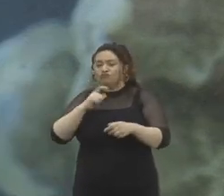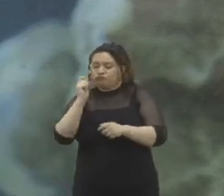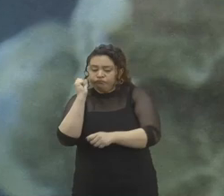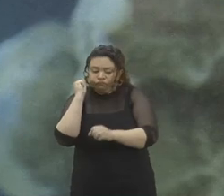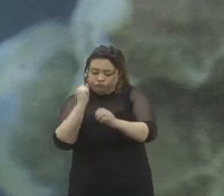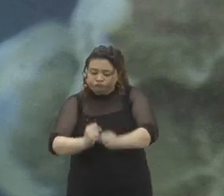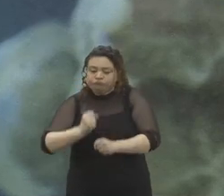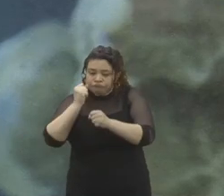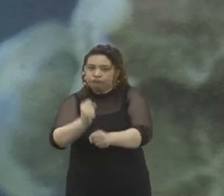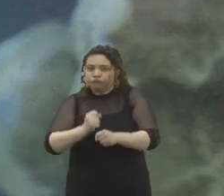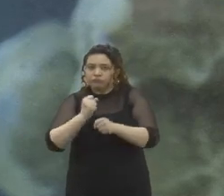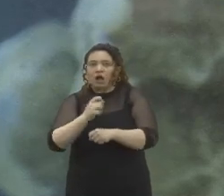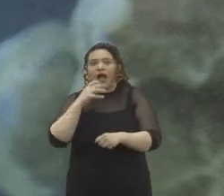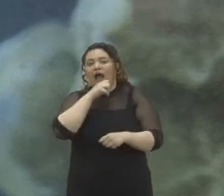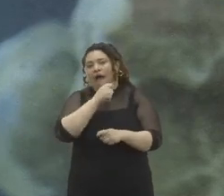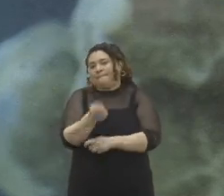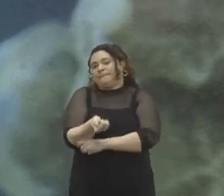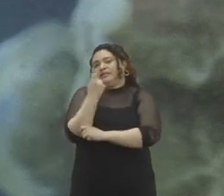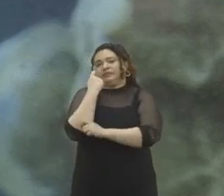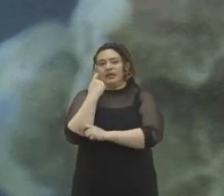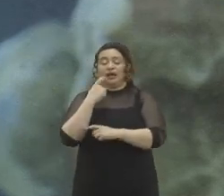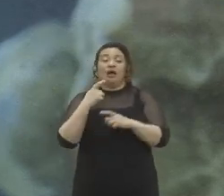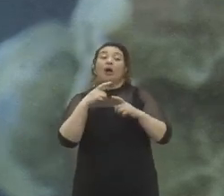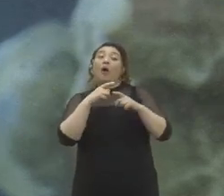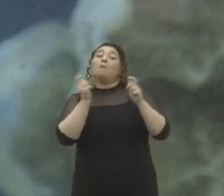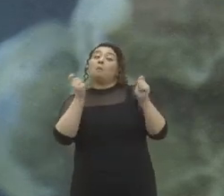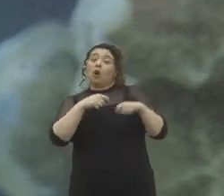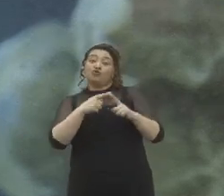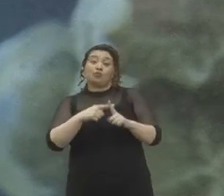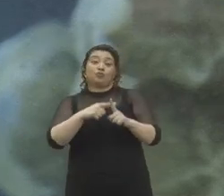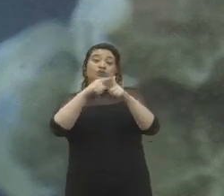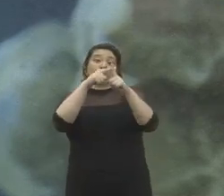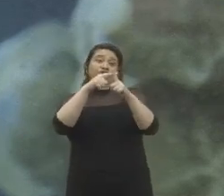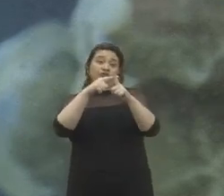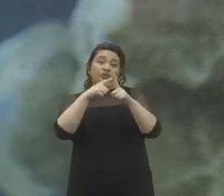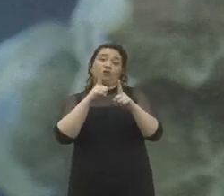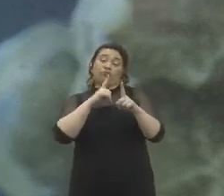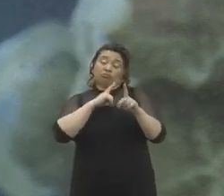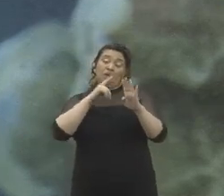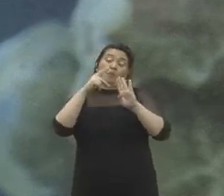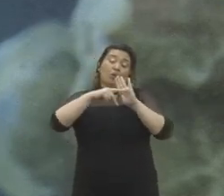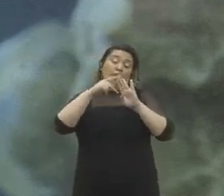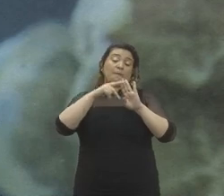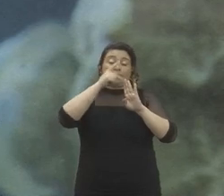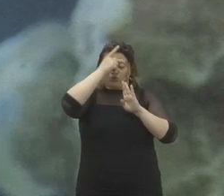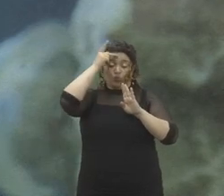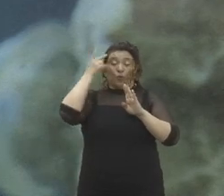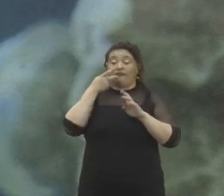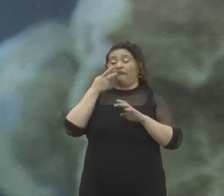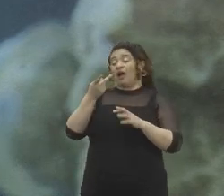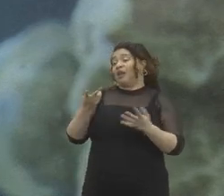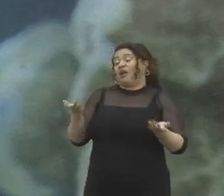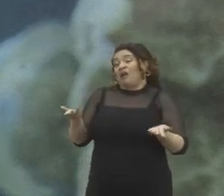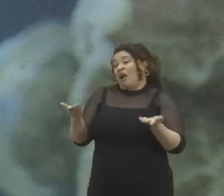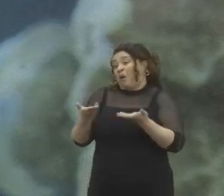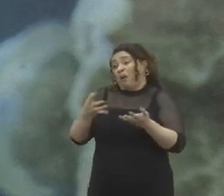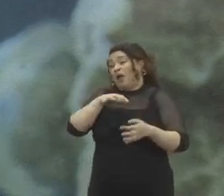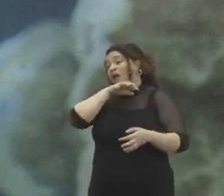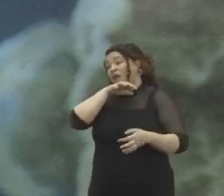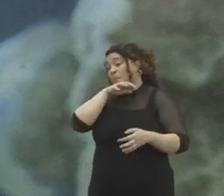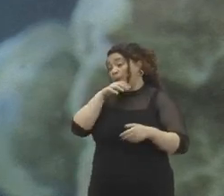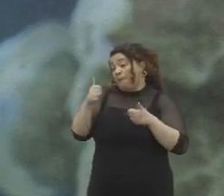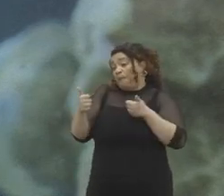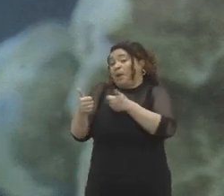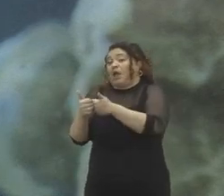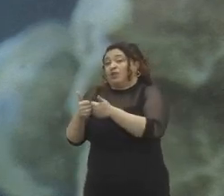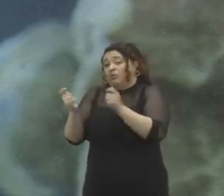de um ponto de vista imediatista Pode até ser positivo no programa A gente tem lá um caçador que diz olha agora os animais chegam